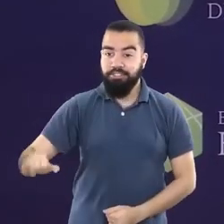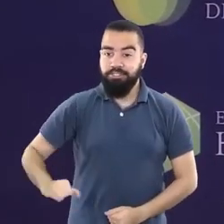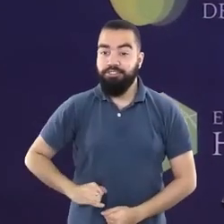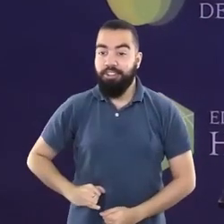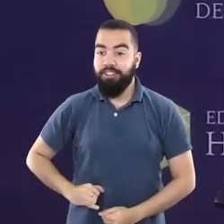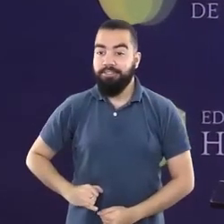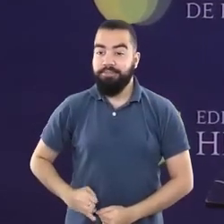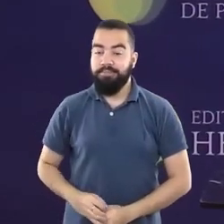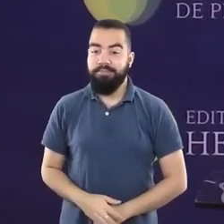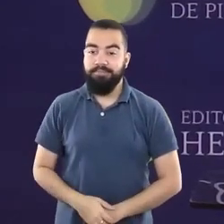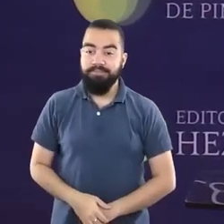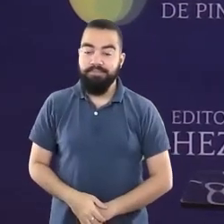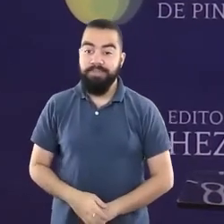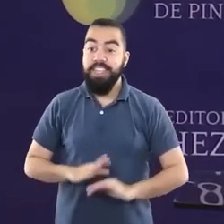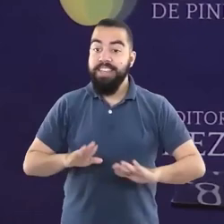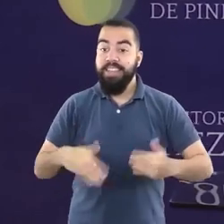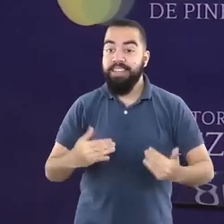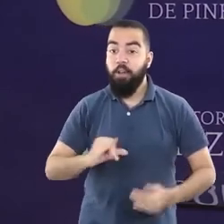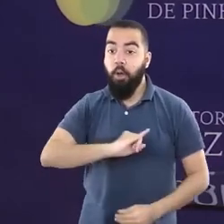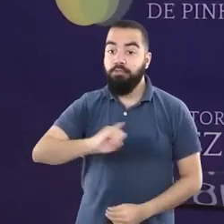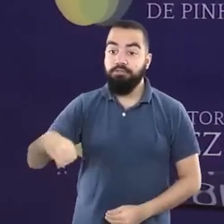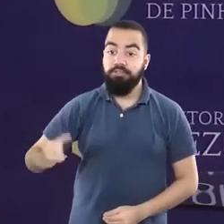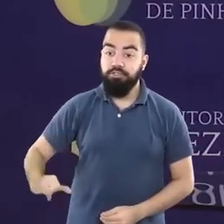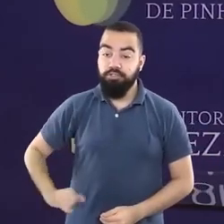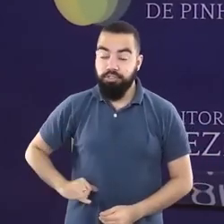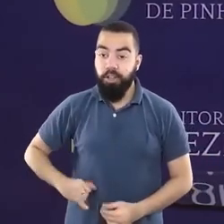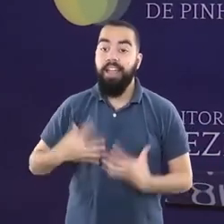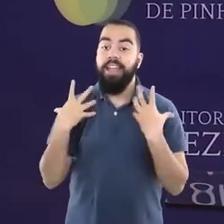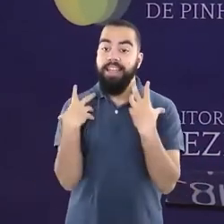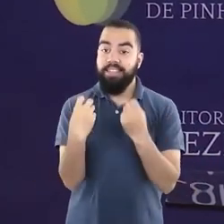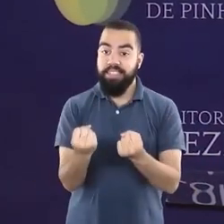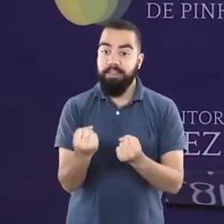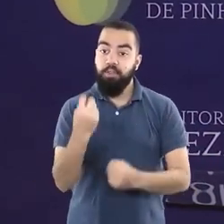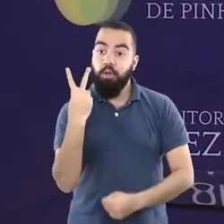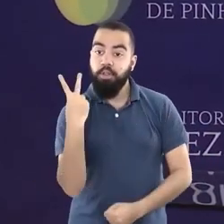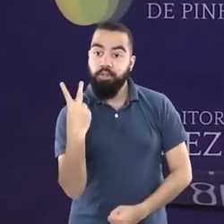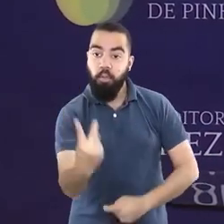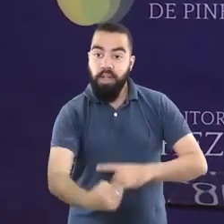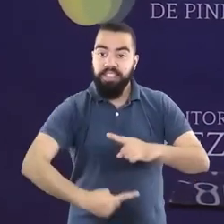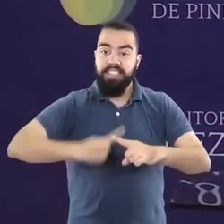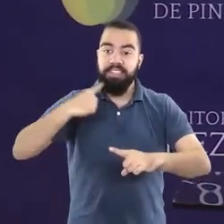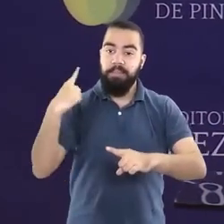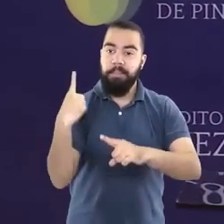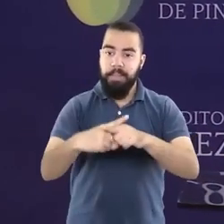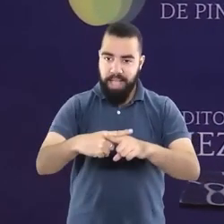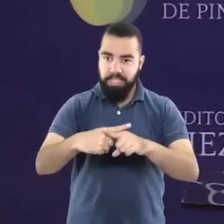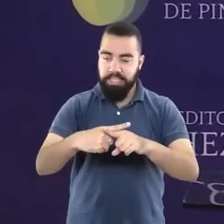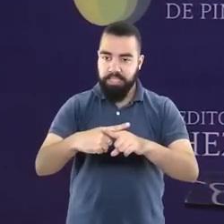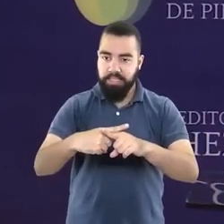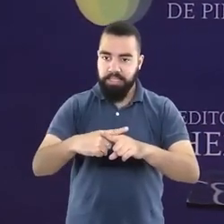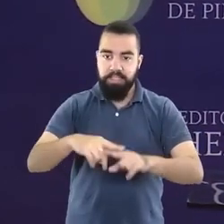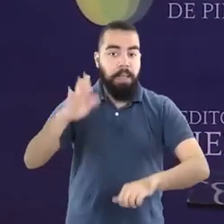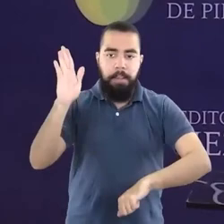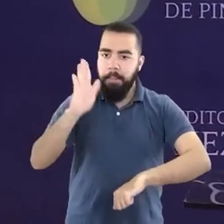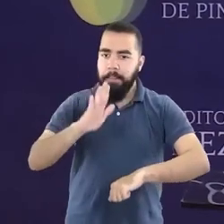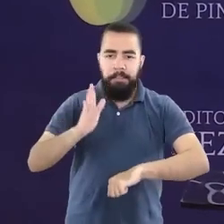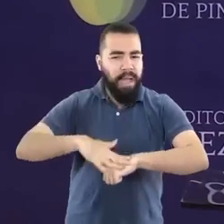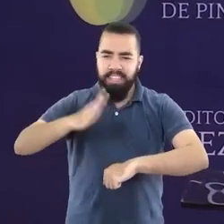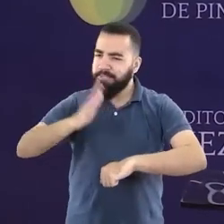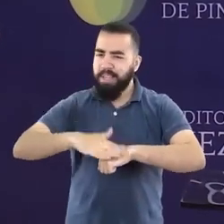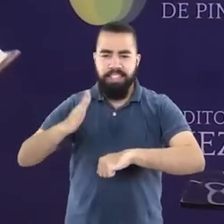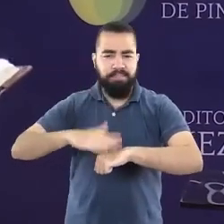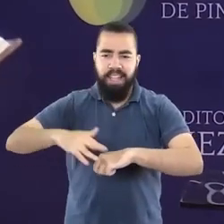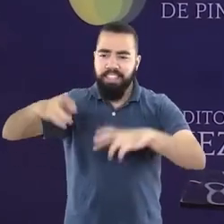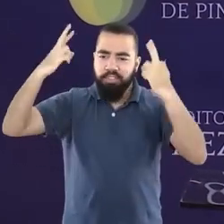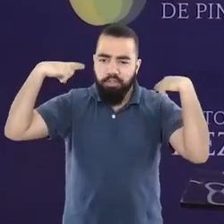estado de Jó, mais do que o primeiro, porque se você compara 42:12 com 1, versículo 3, você vai notar que Deus